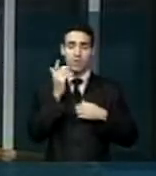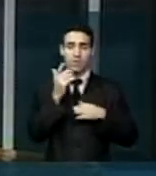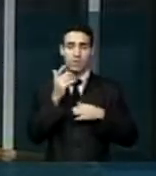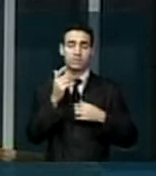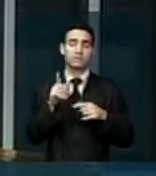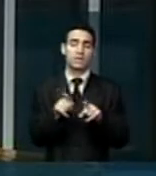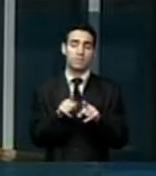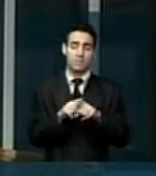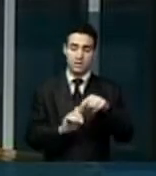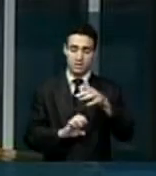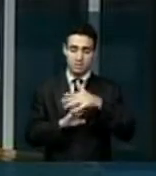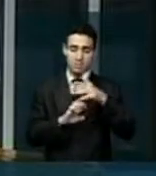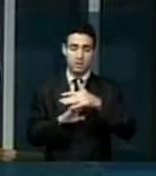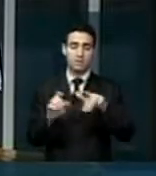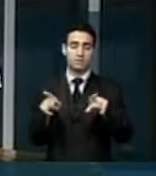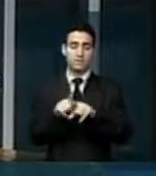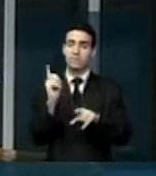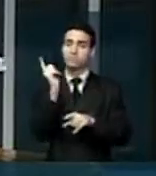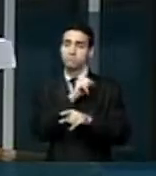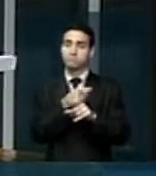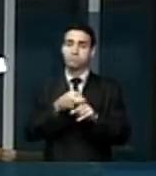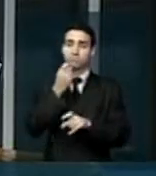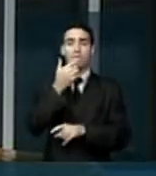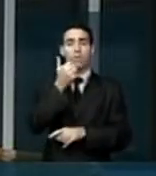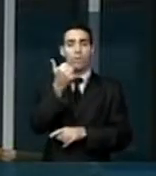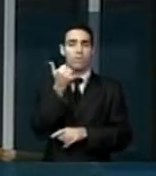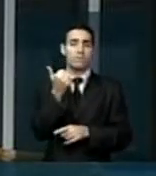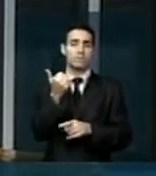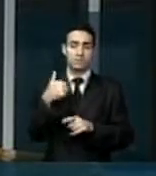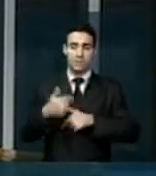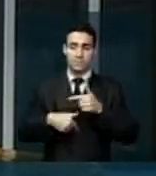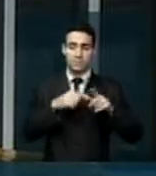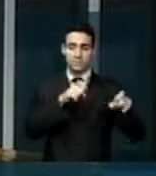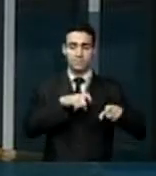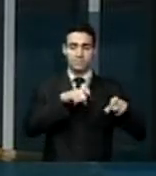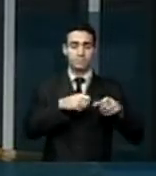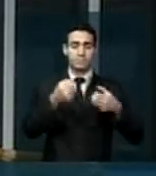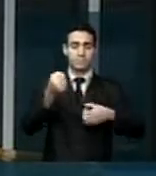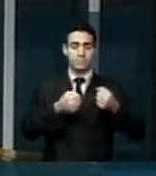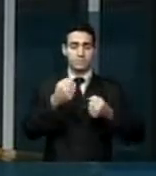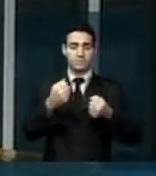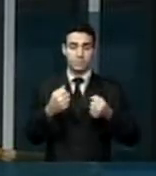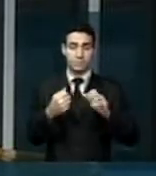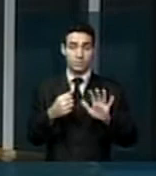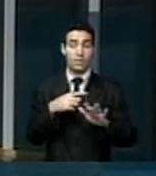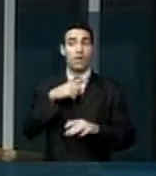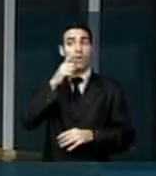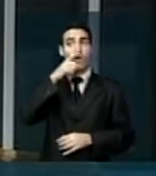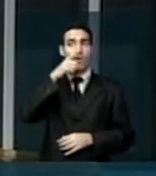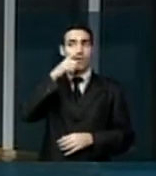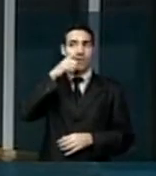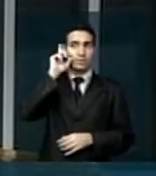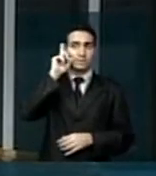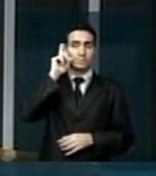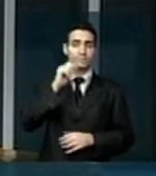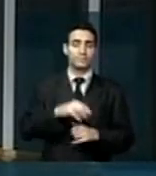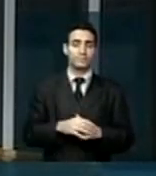do empresariado que trabalha com o setor agrícola e pecuário da nossa cidade. Ontem, na